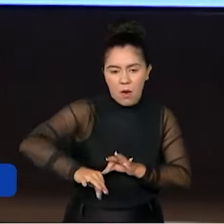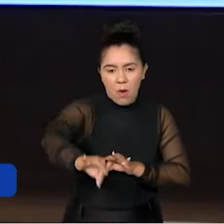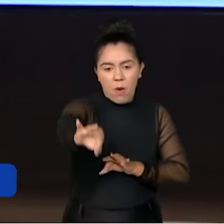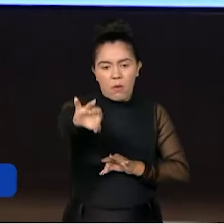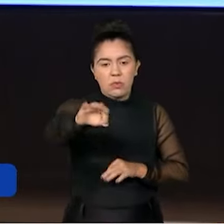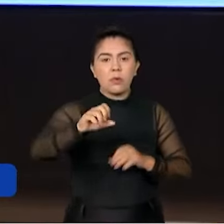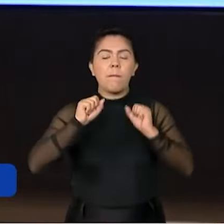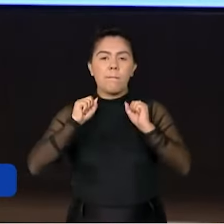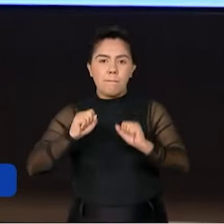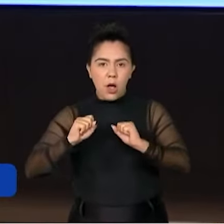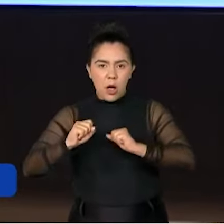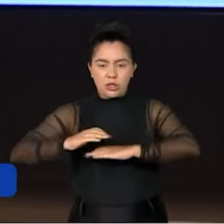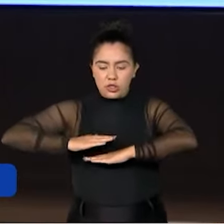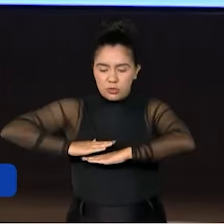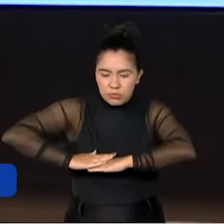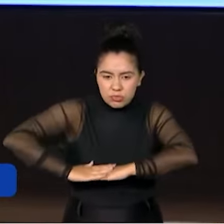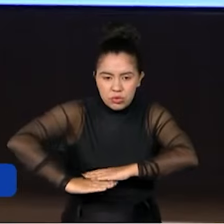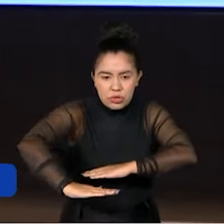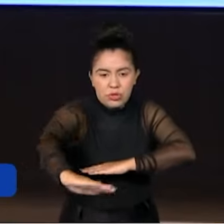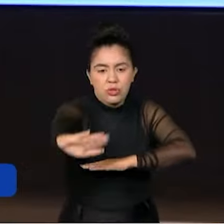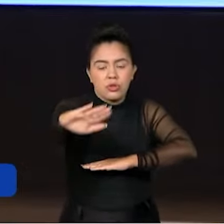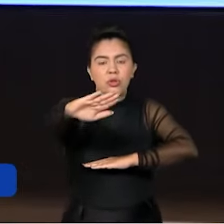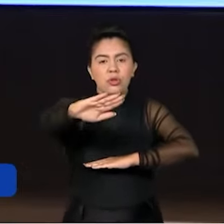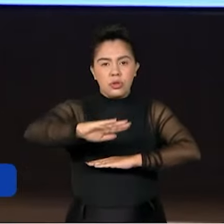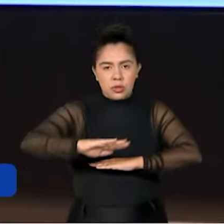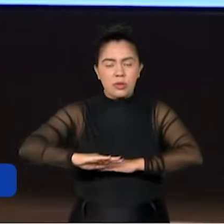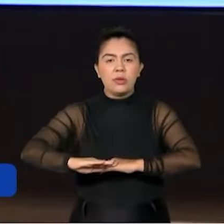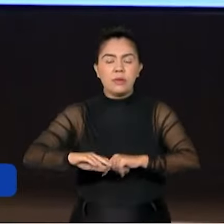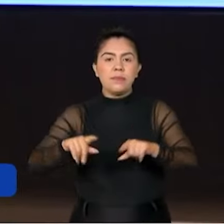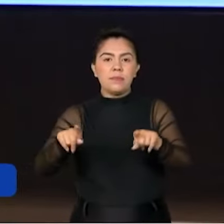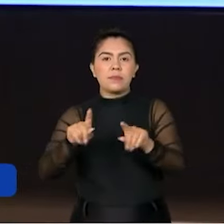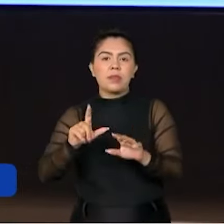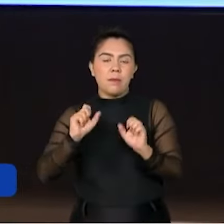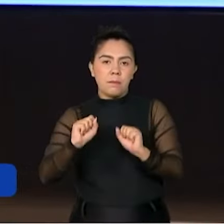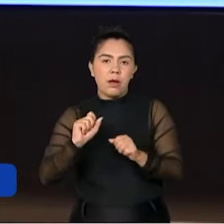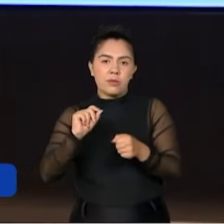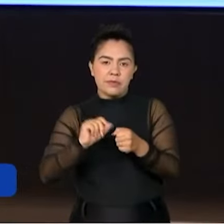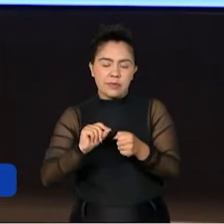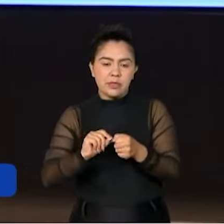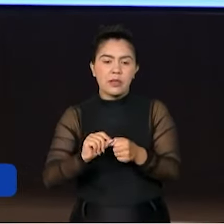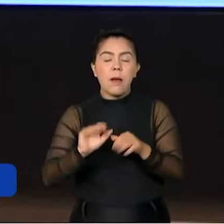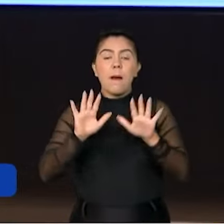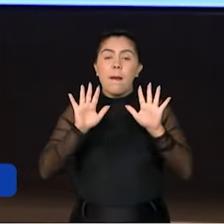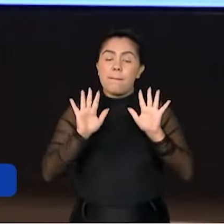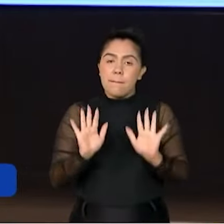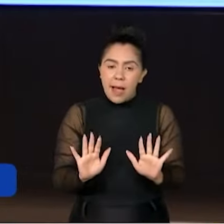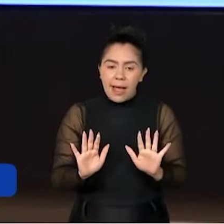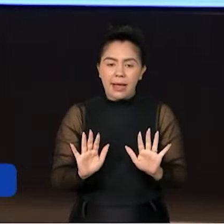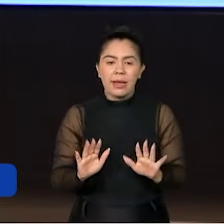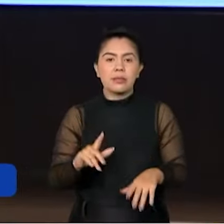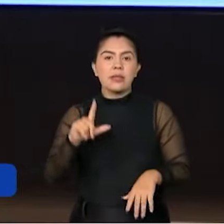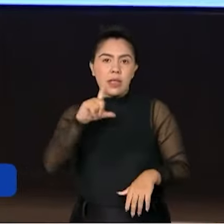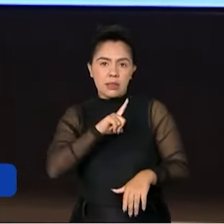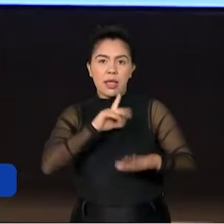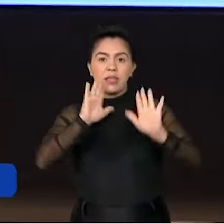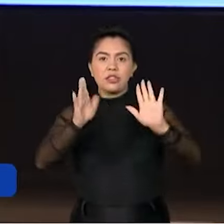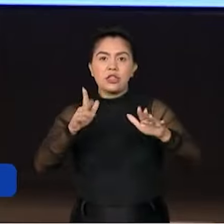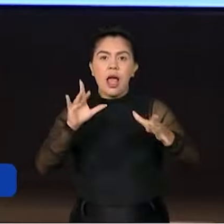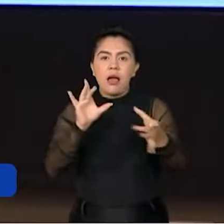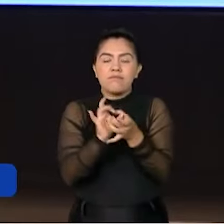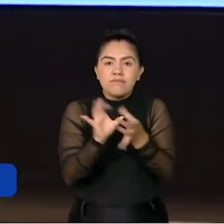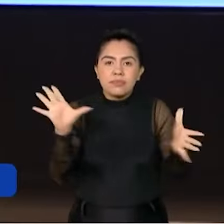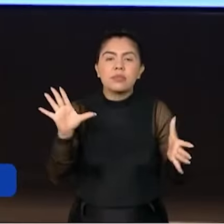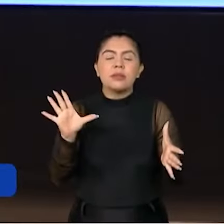ser asfaltada, no lado do estado do Amazonas, 200 quilômetros que pode ser asfaltada, inclusive tem uma licença para